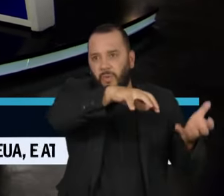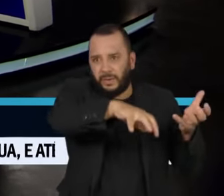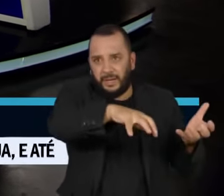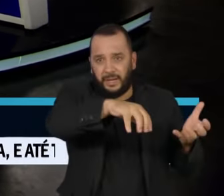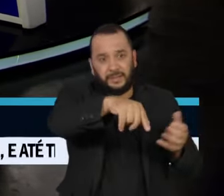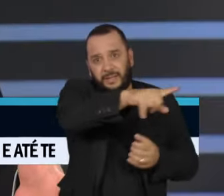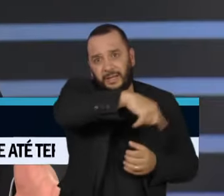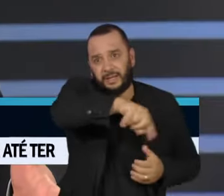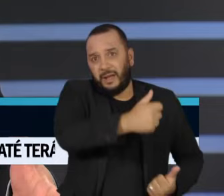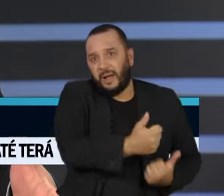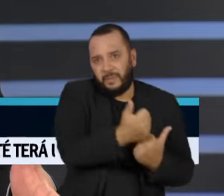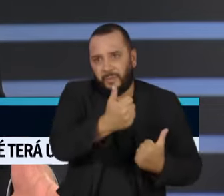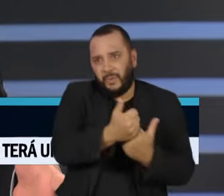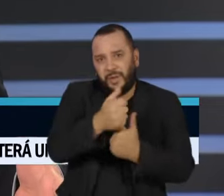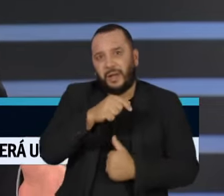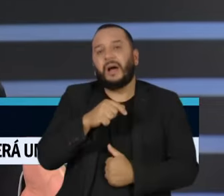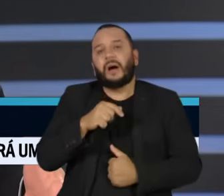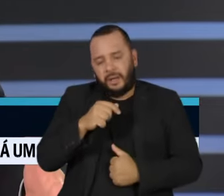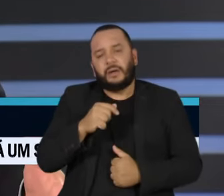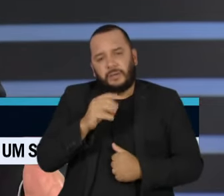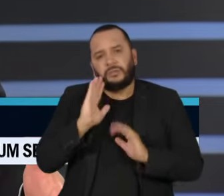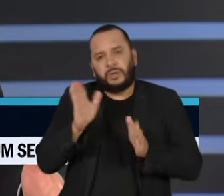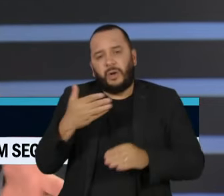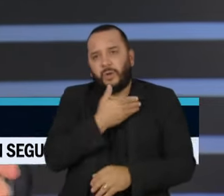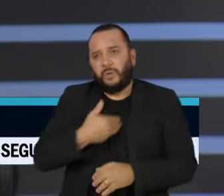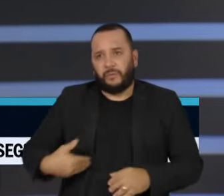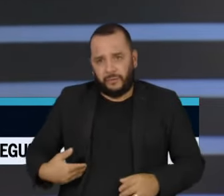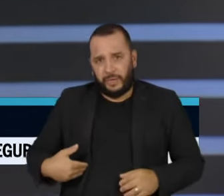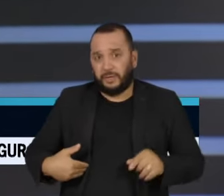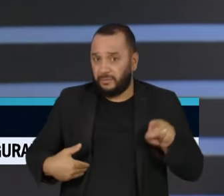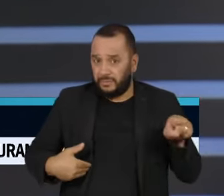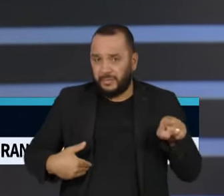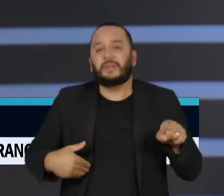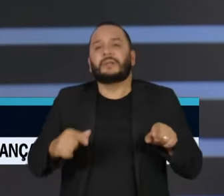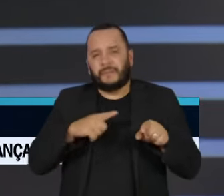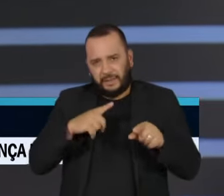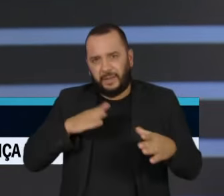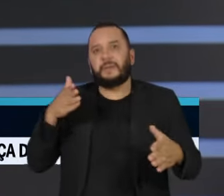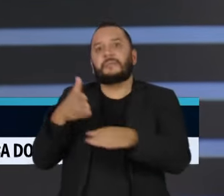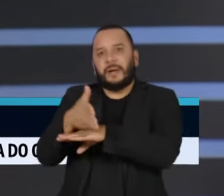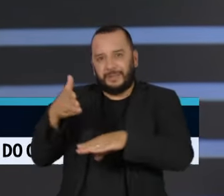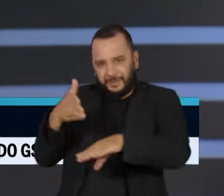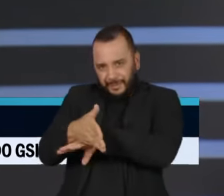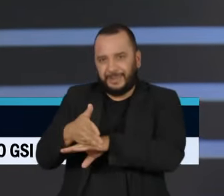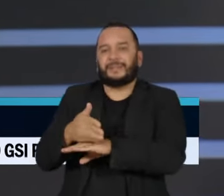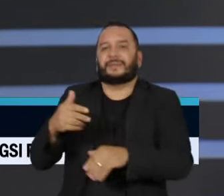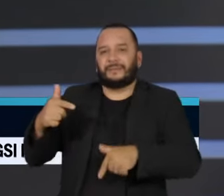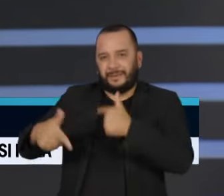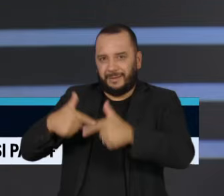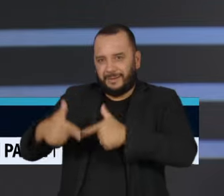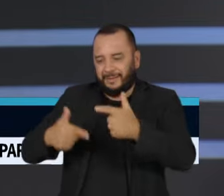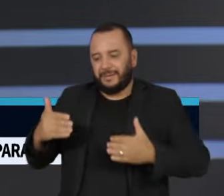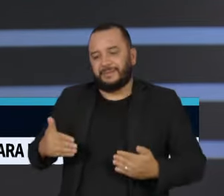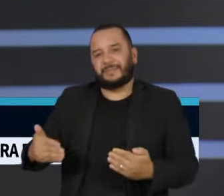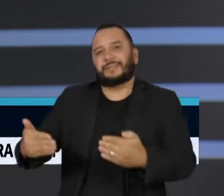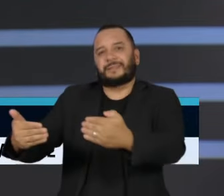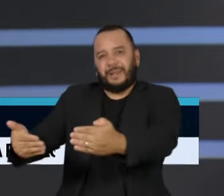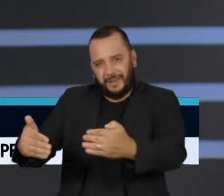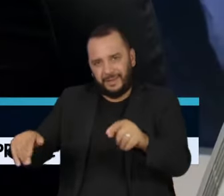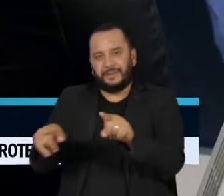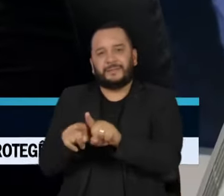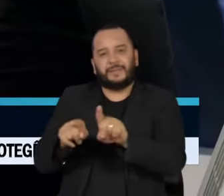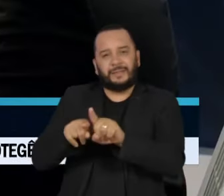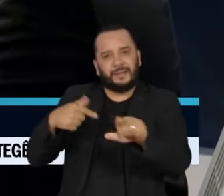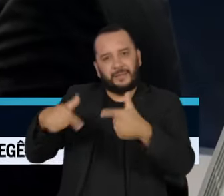governo, ou seja, os partidos que apoiarem o governo no Congresso Nacional vão ter participação no governo, com cargos, com